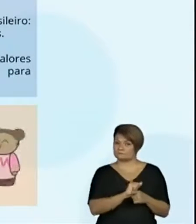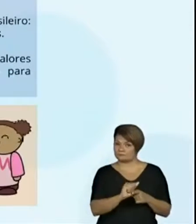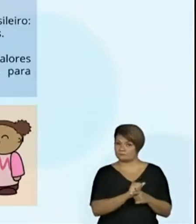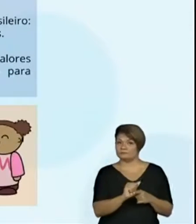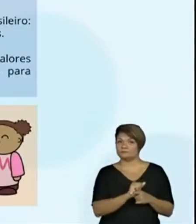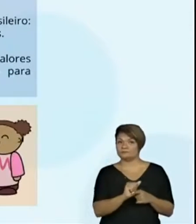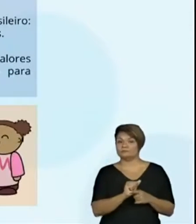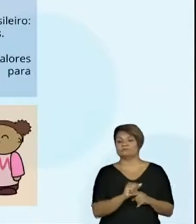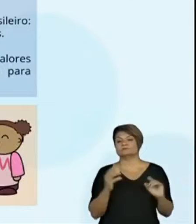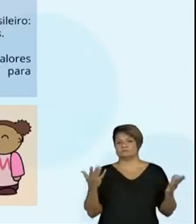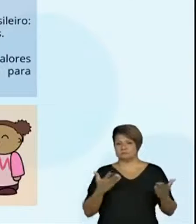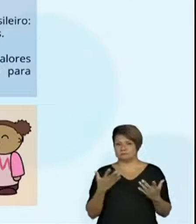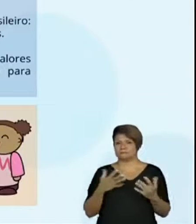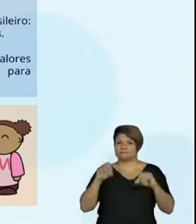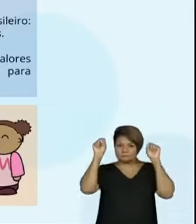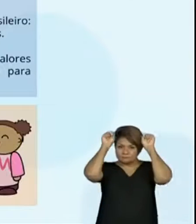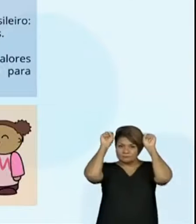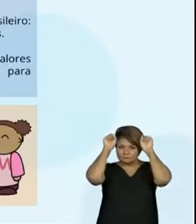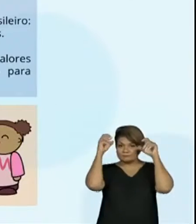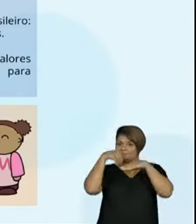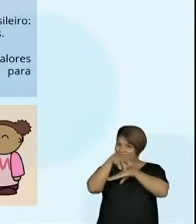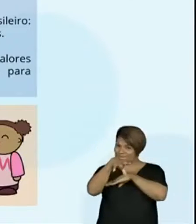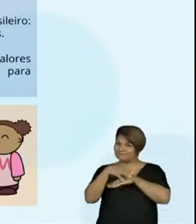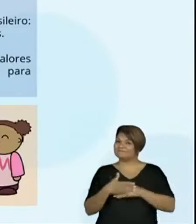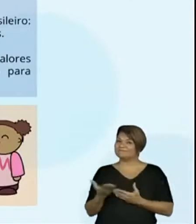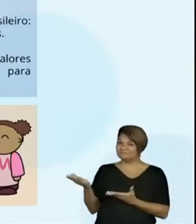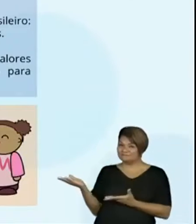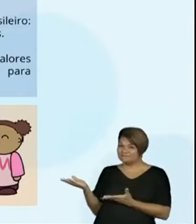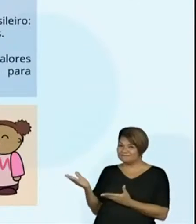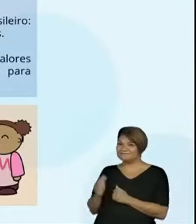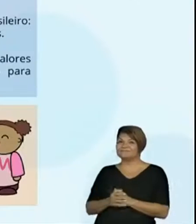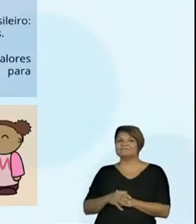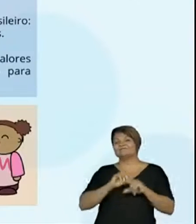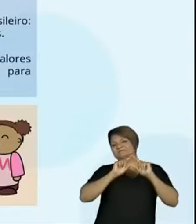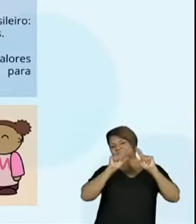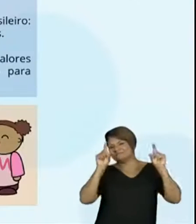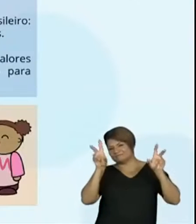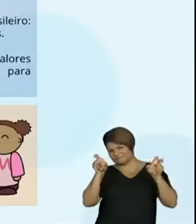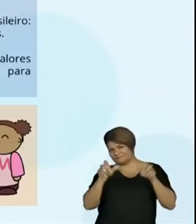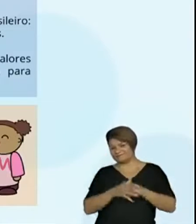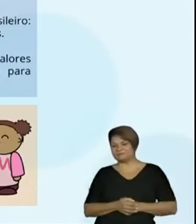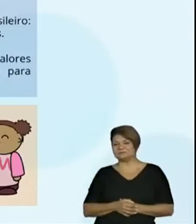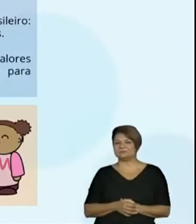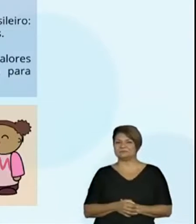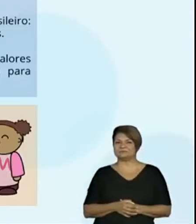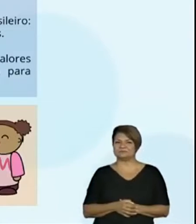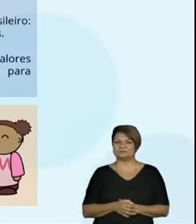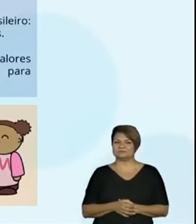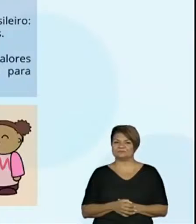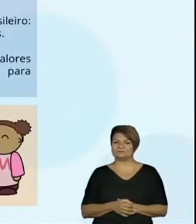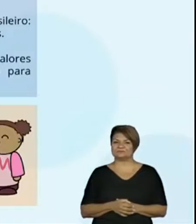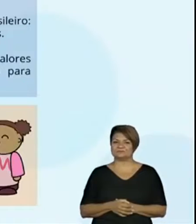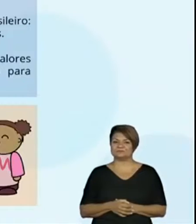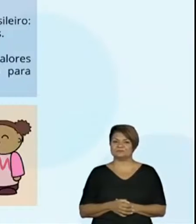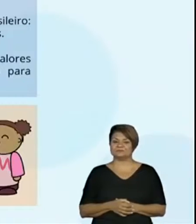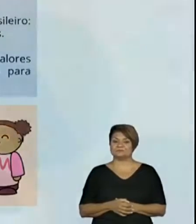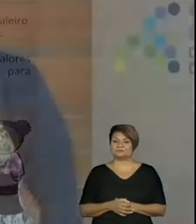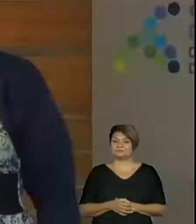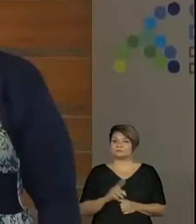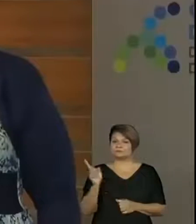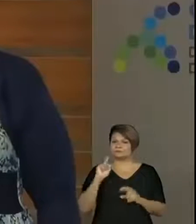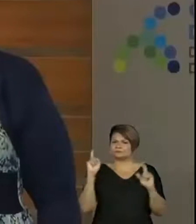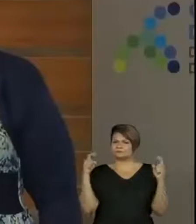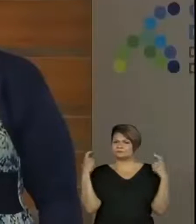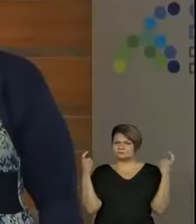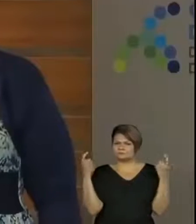borracha e vamos já descobrir o que a gente tem na nossa aula, qual é o título da nossa aula, né? E não se preocupe com o